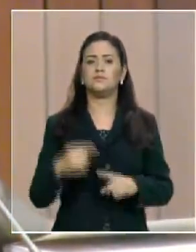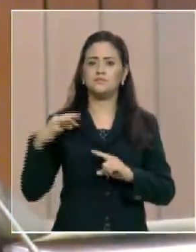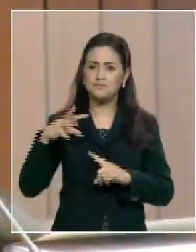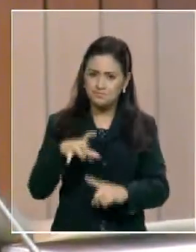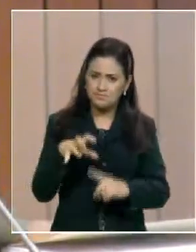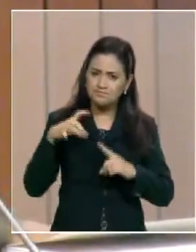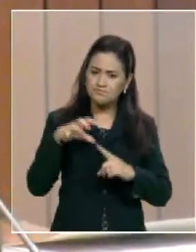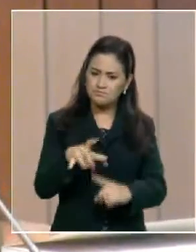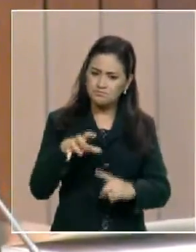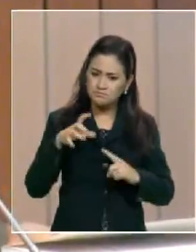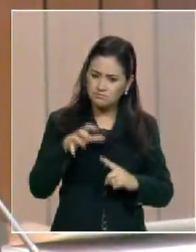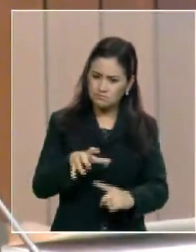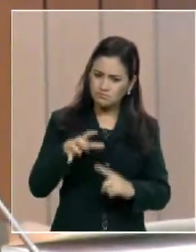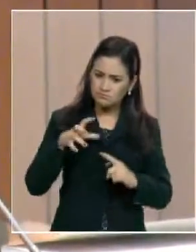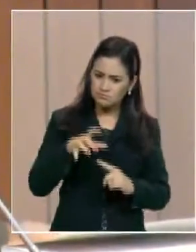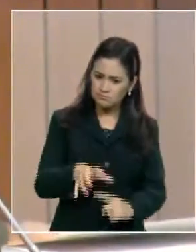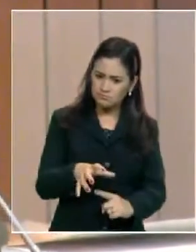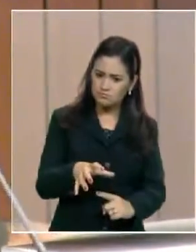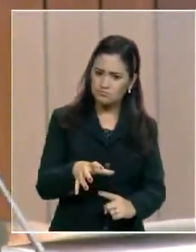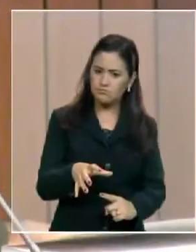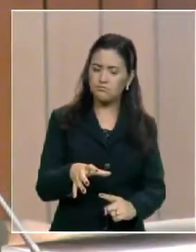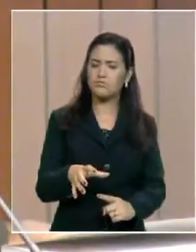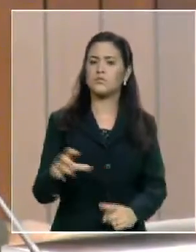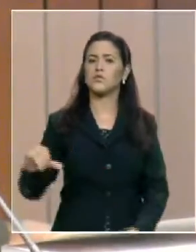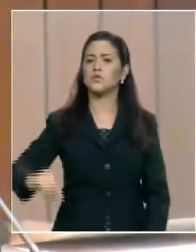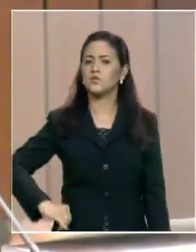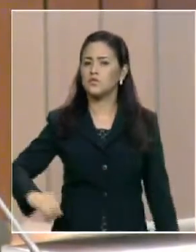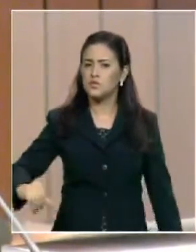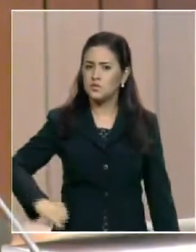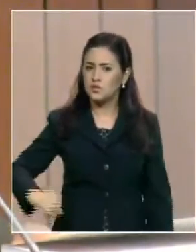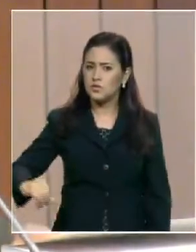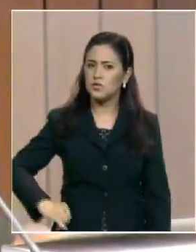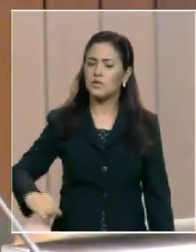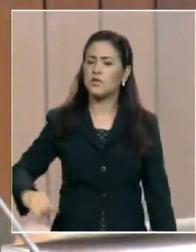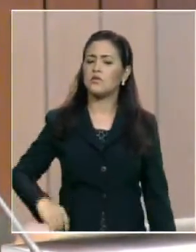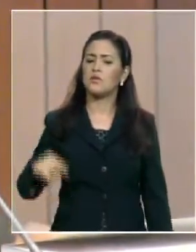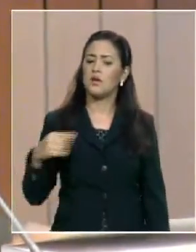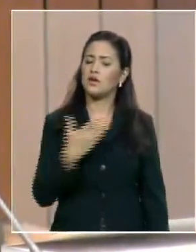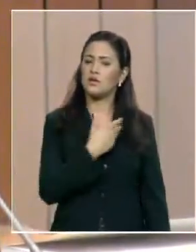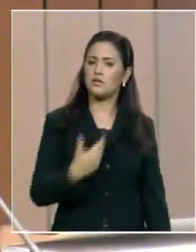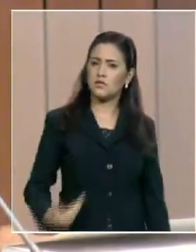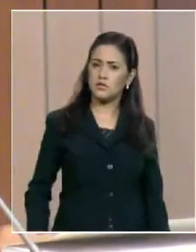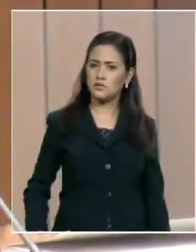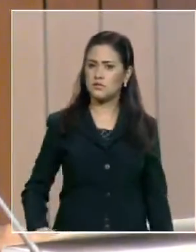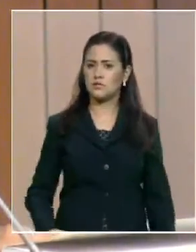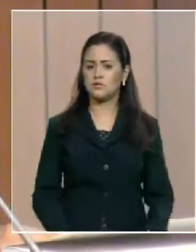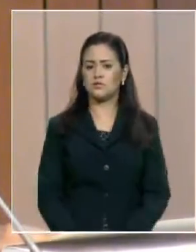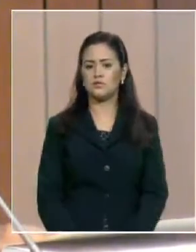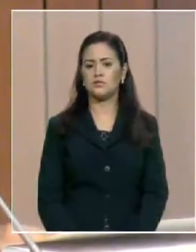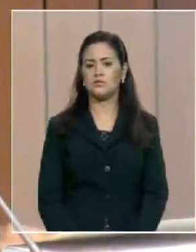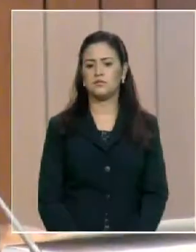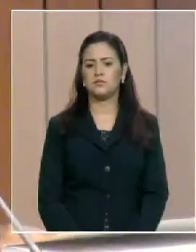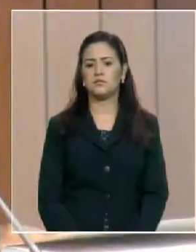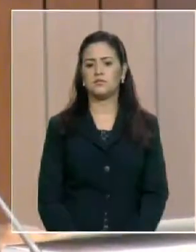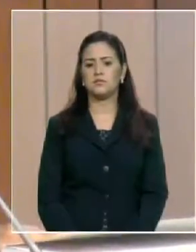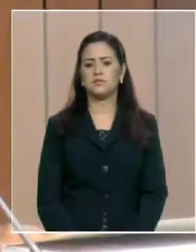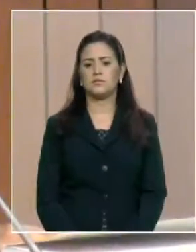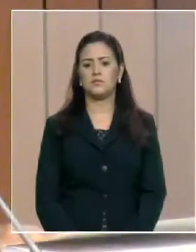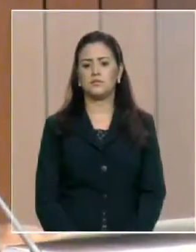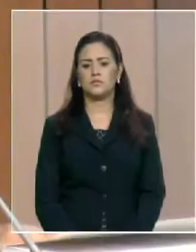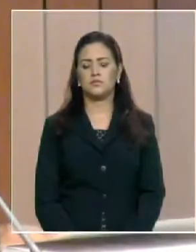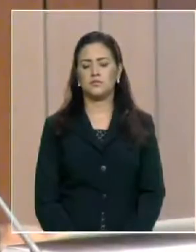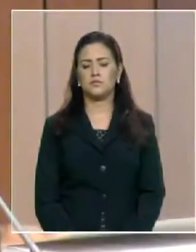perseguição que eu venho sofrendo pelo governador Flávio Dino, deputado Roberto